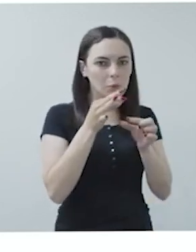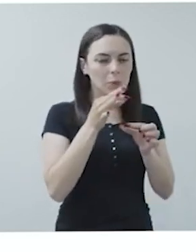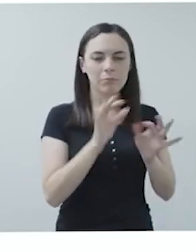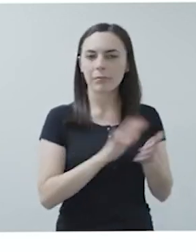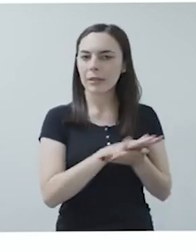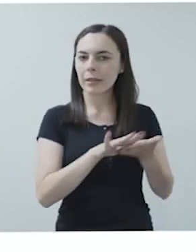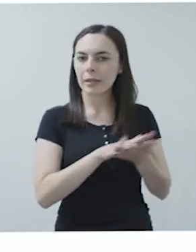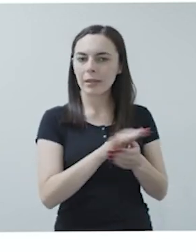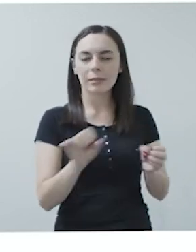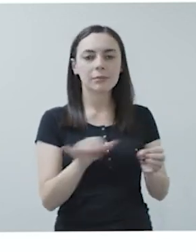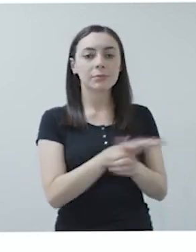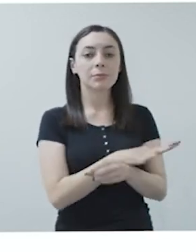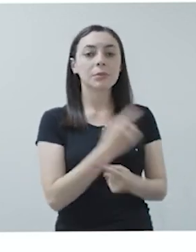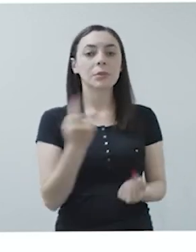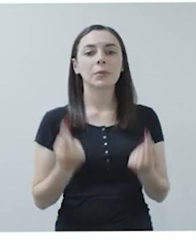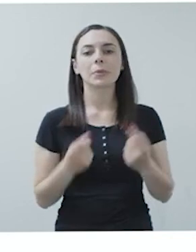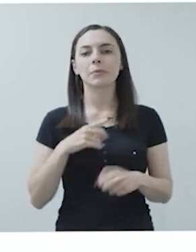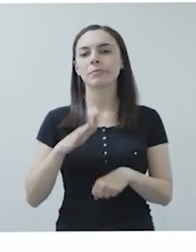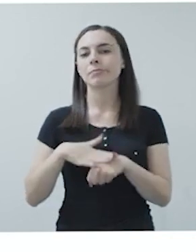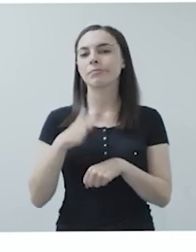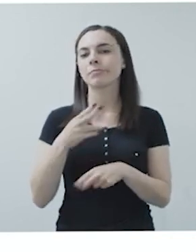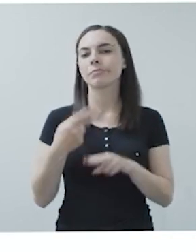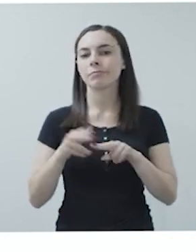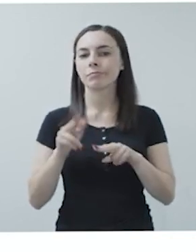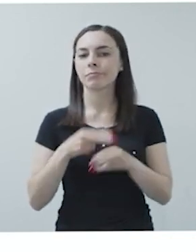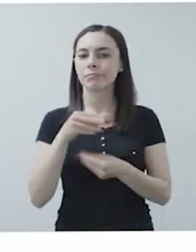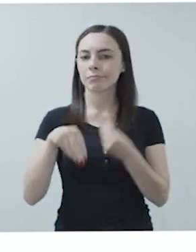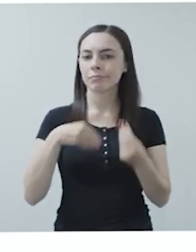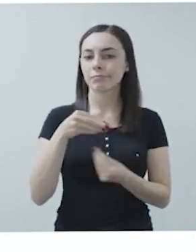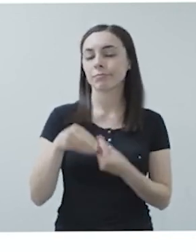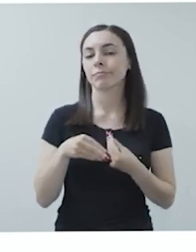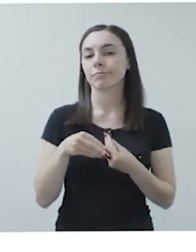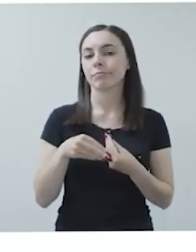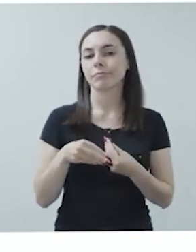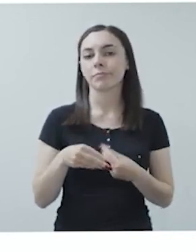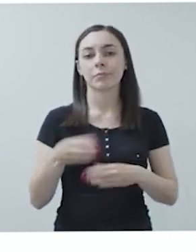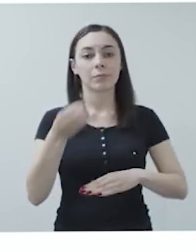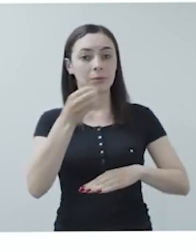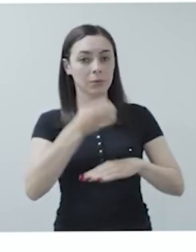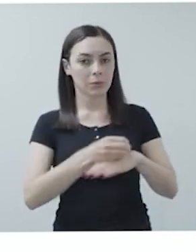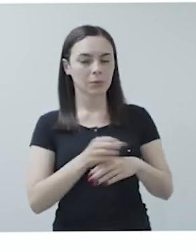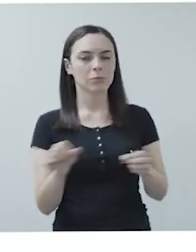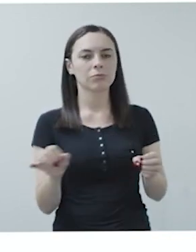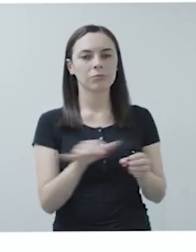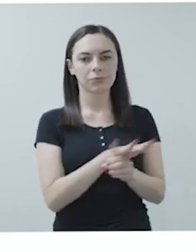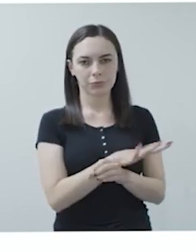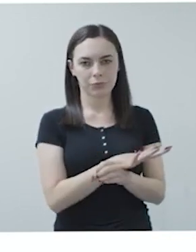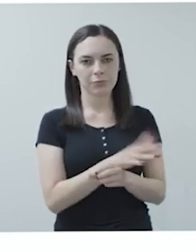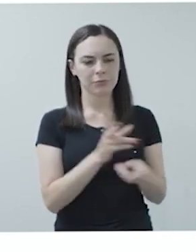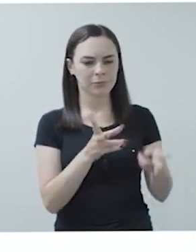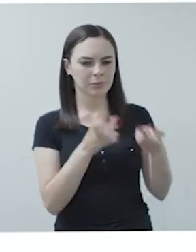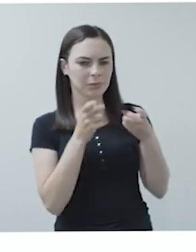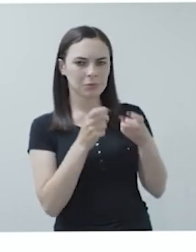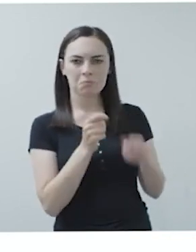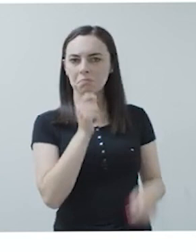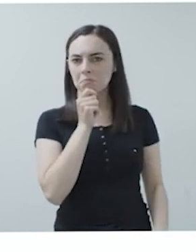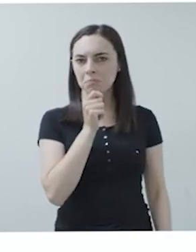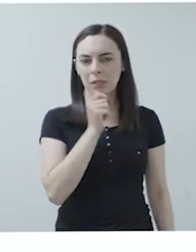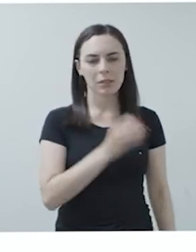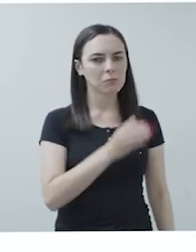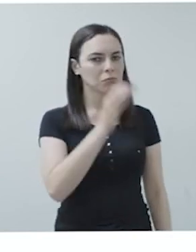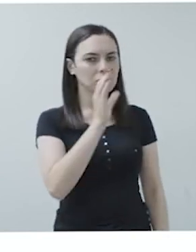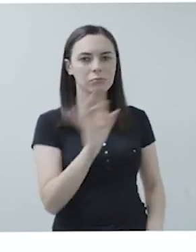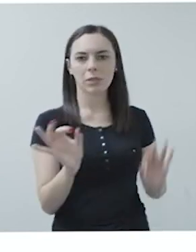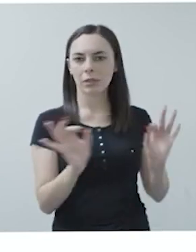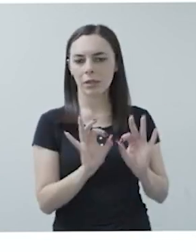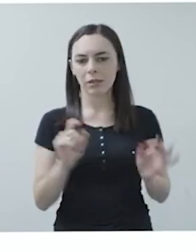cheio. Então, qual deles tem mais achocolatado? É o copo que está cheio, né? Dá pra ver que ninguém tomou ainda. Porque no outro copo